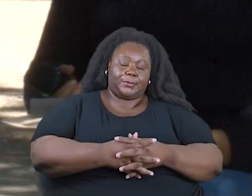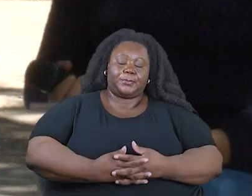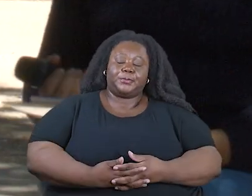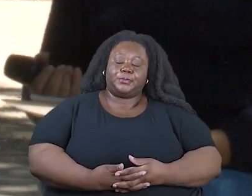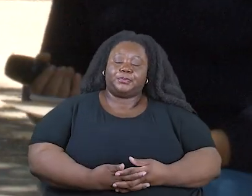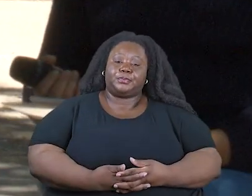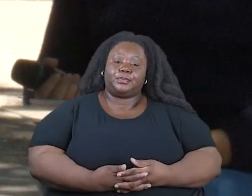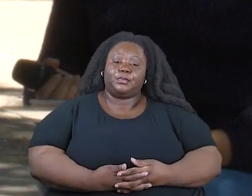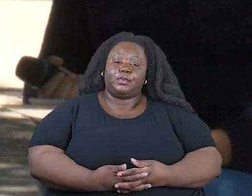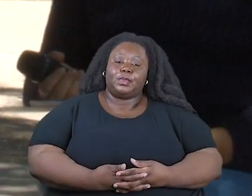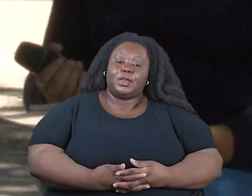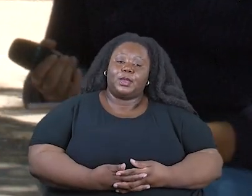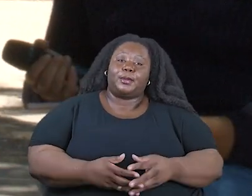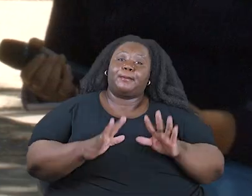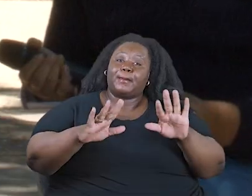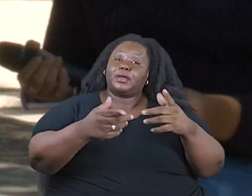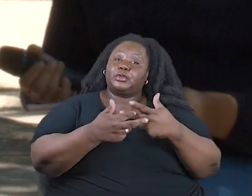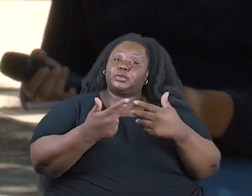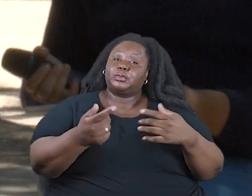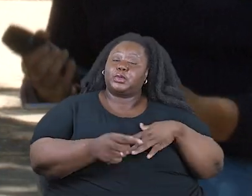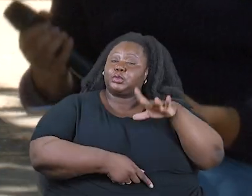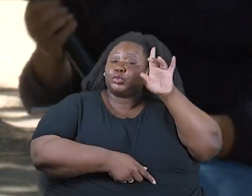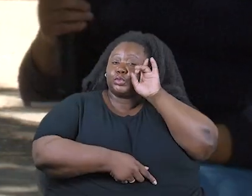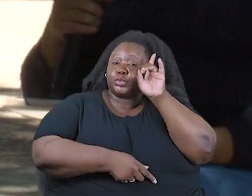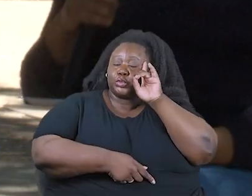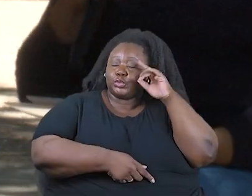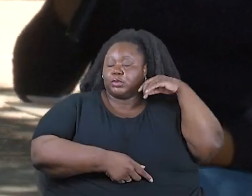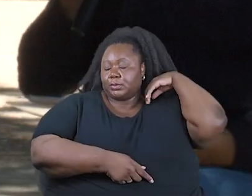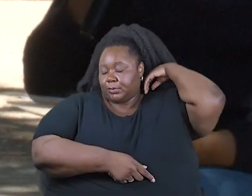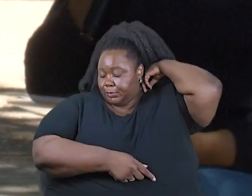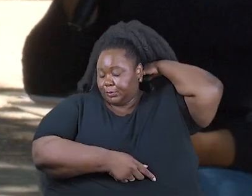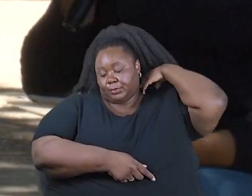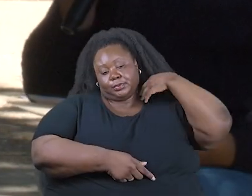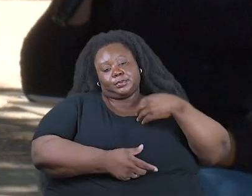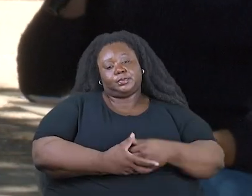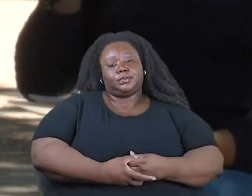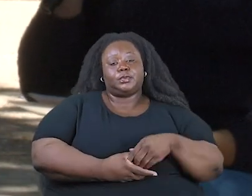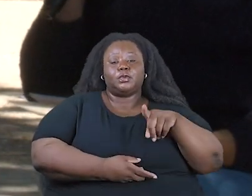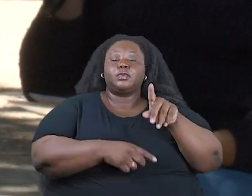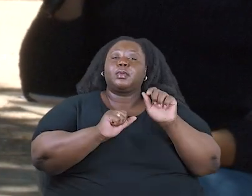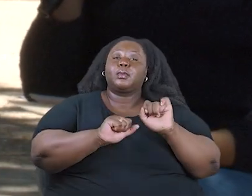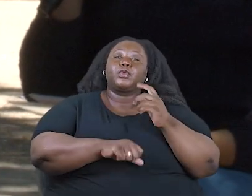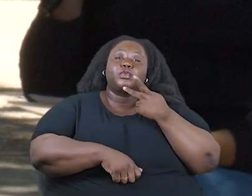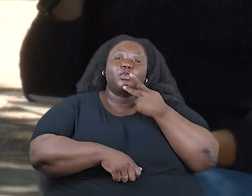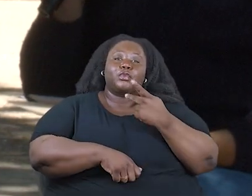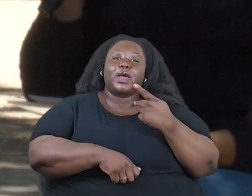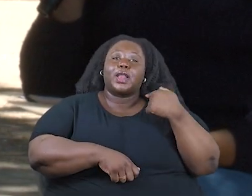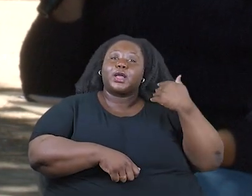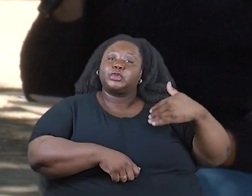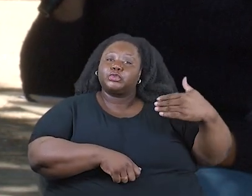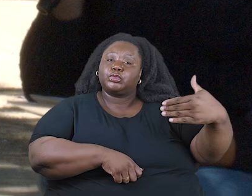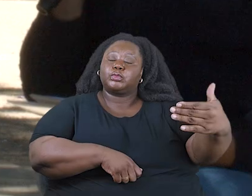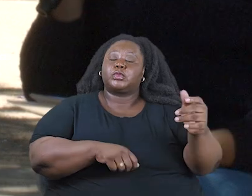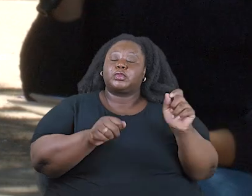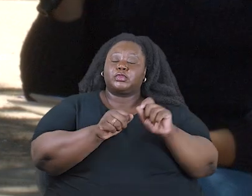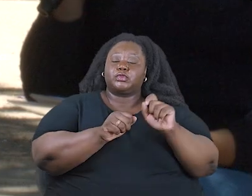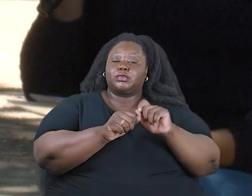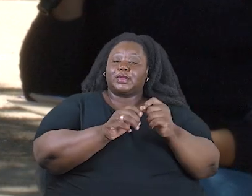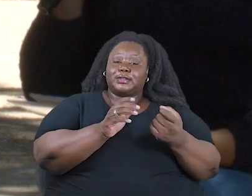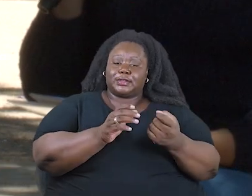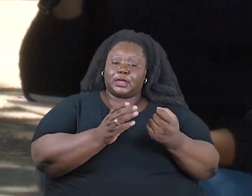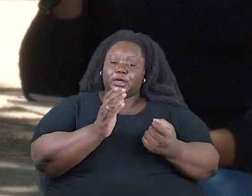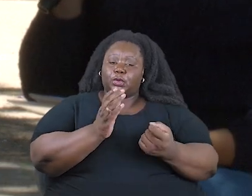uma coisa que fosse mais ali do dia a dia. E você poderia falar um pouco desse processo da produção dos